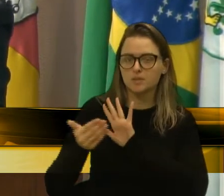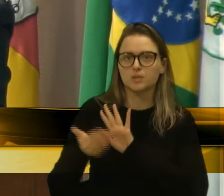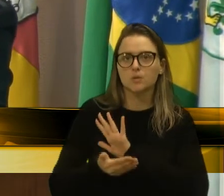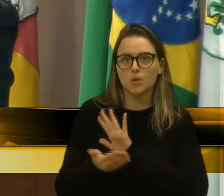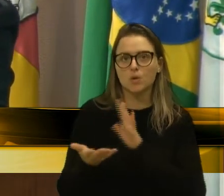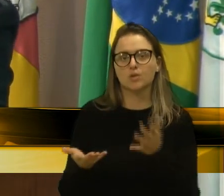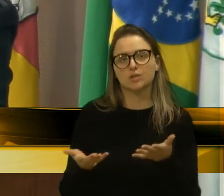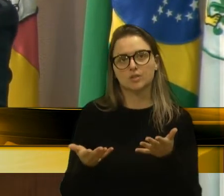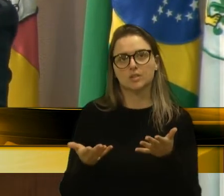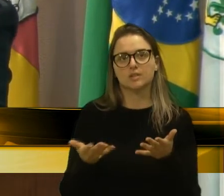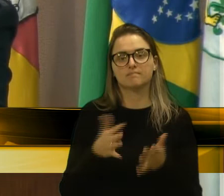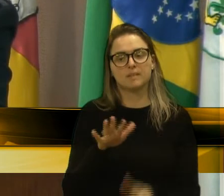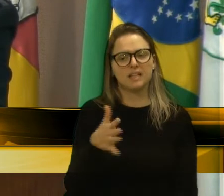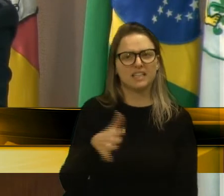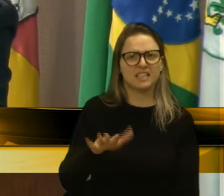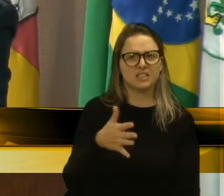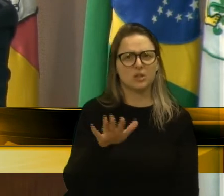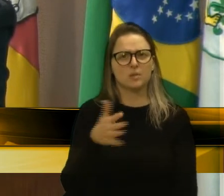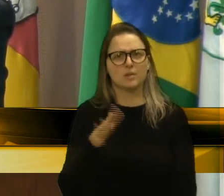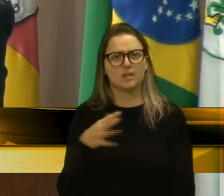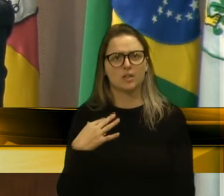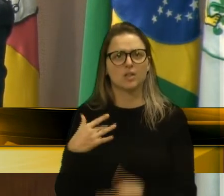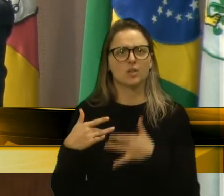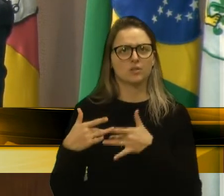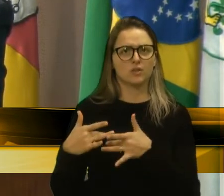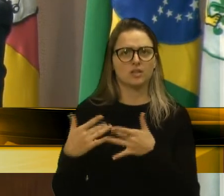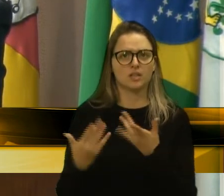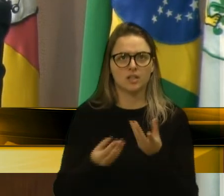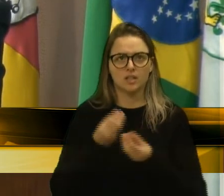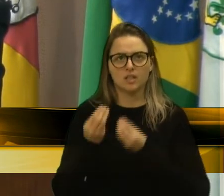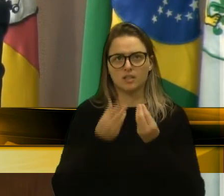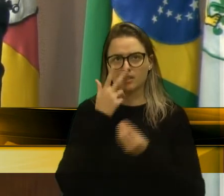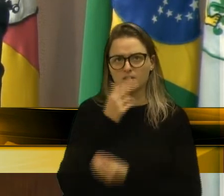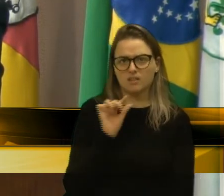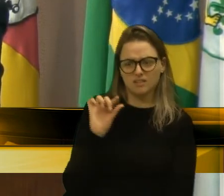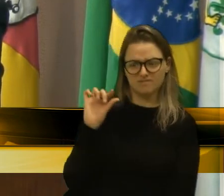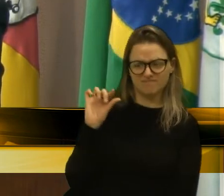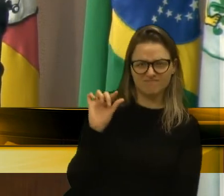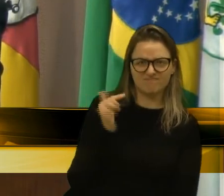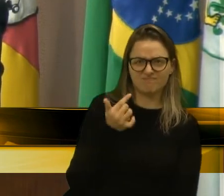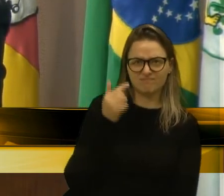né, ó, como diz o Chico Anísio, ó,